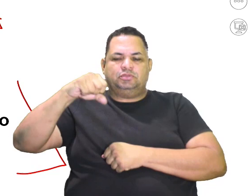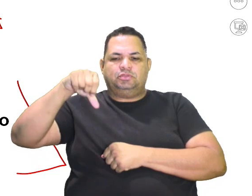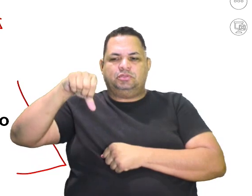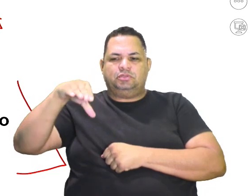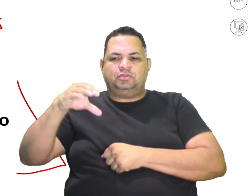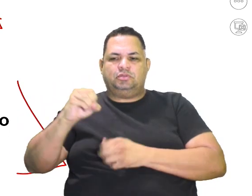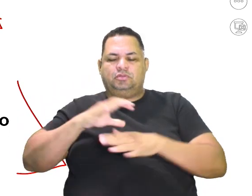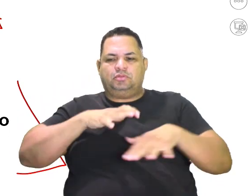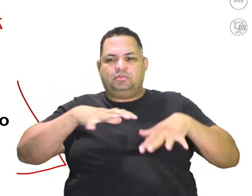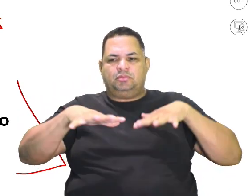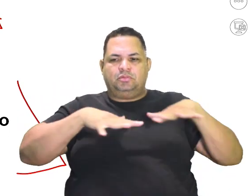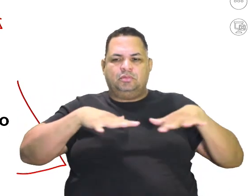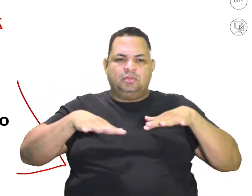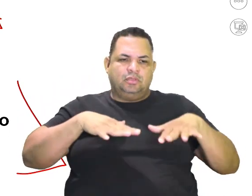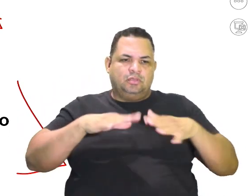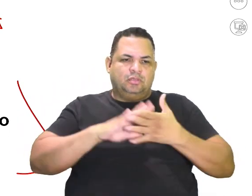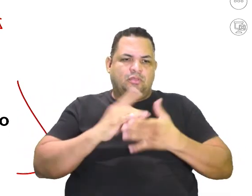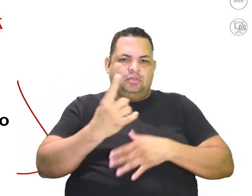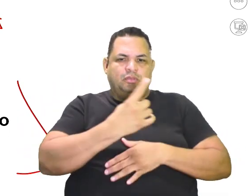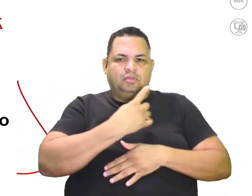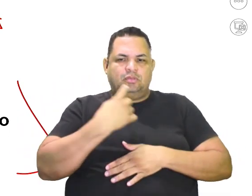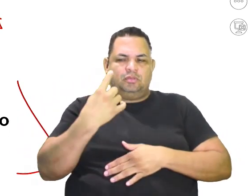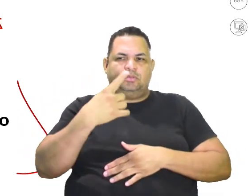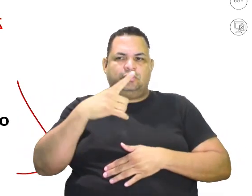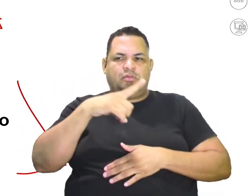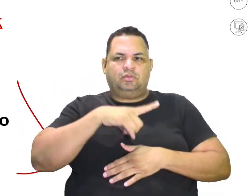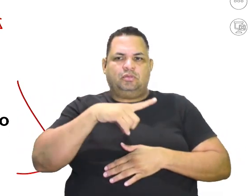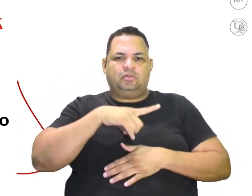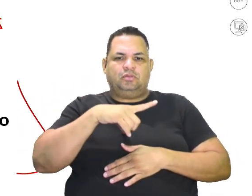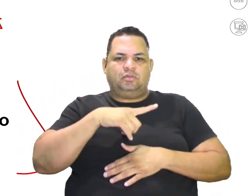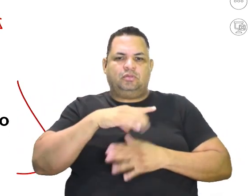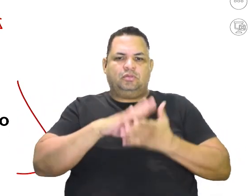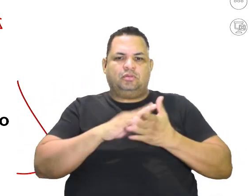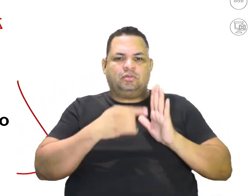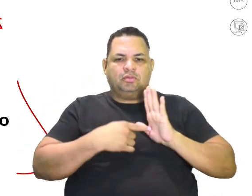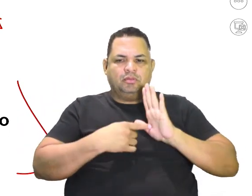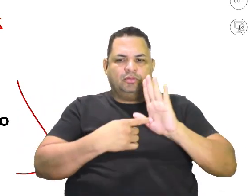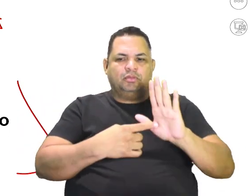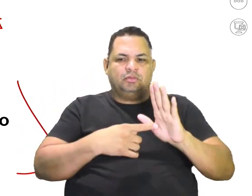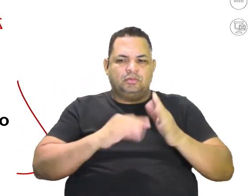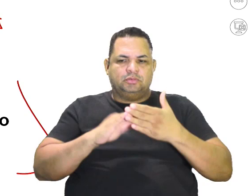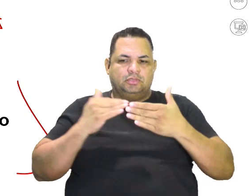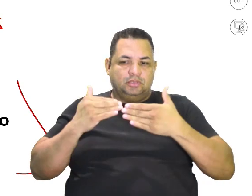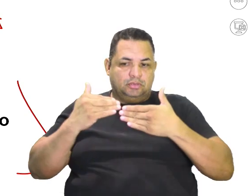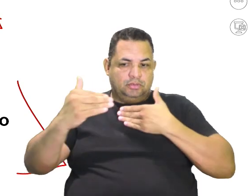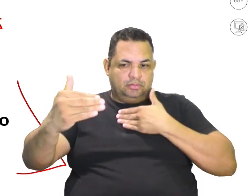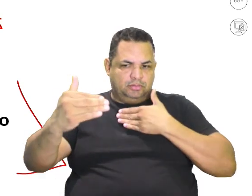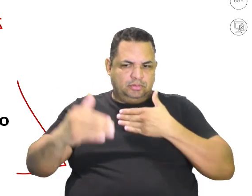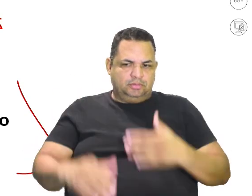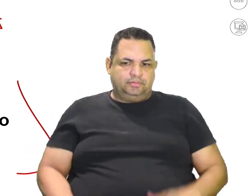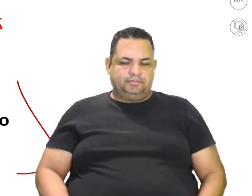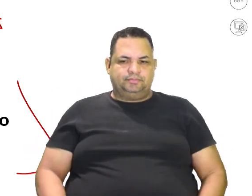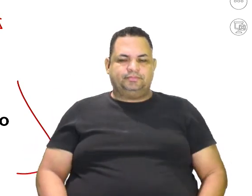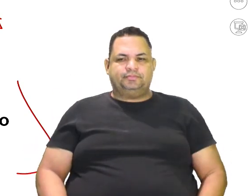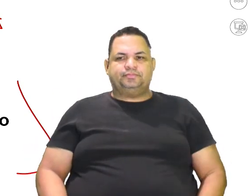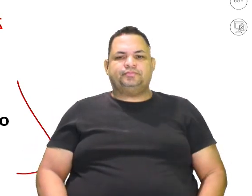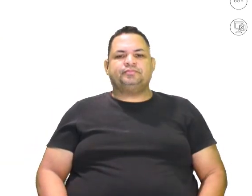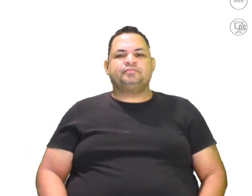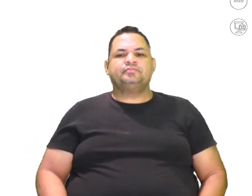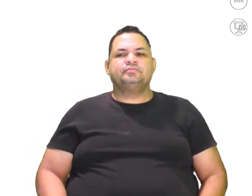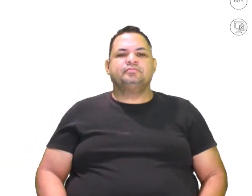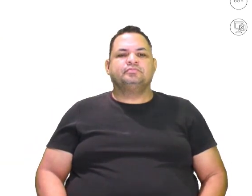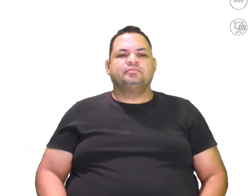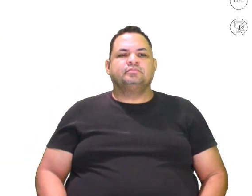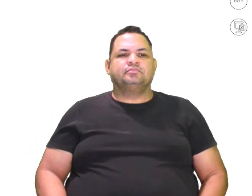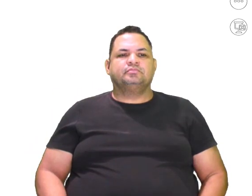São movimentos que a gente vai ter que contemplar, né, mais na frente também. Então, seguindo